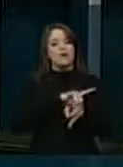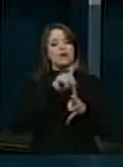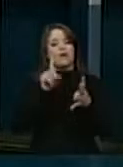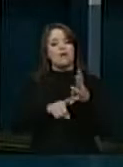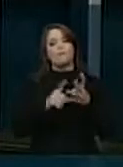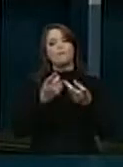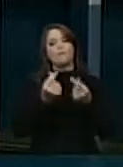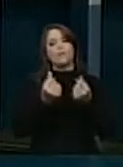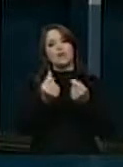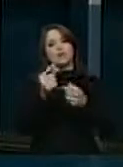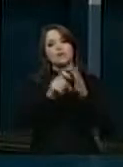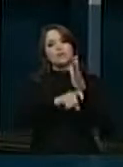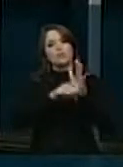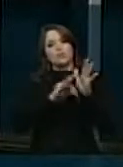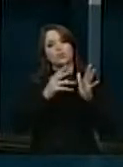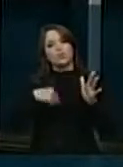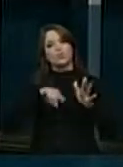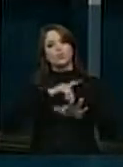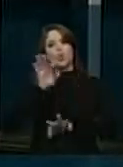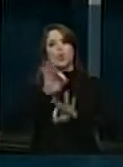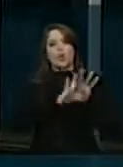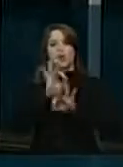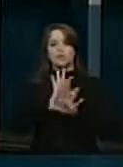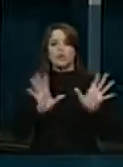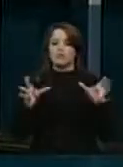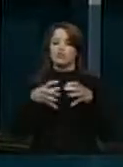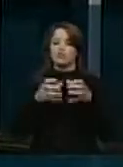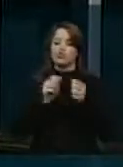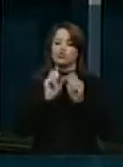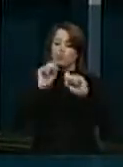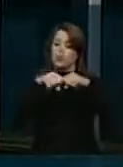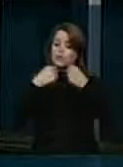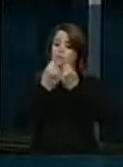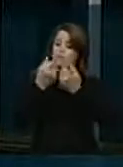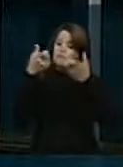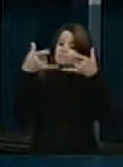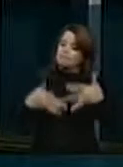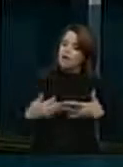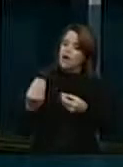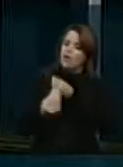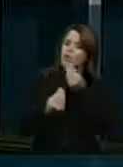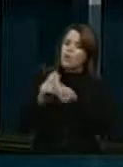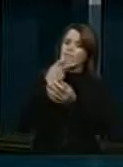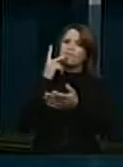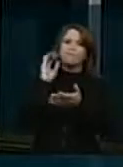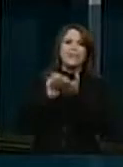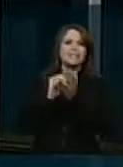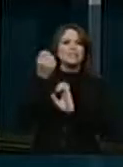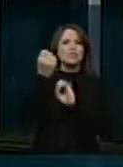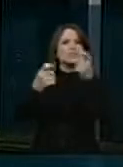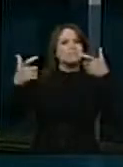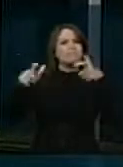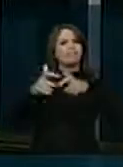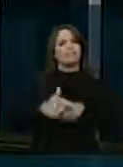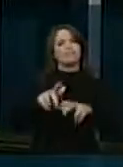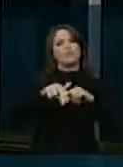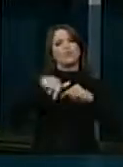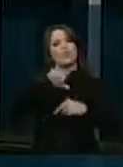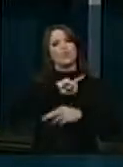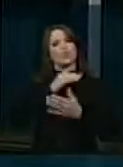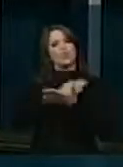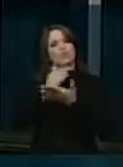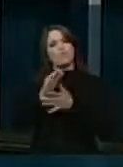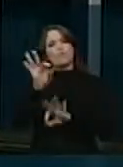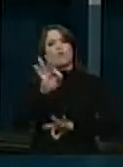de Finanças e Tributação, possamos organizar conjuntamente um seminário sobre essa questão da desindustrialização. Então, estamos